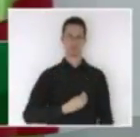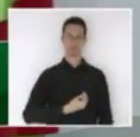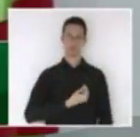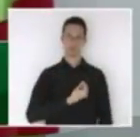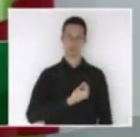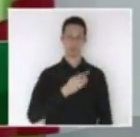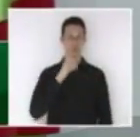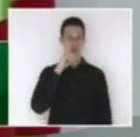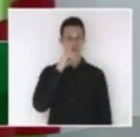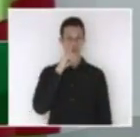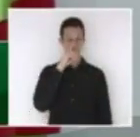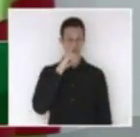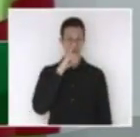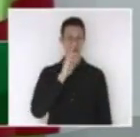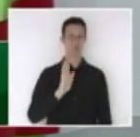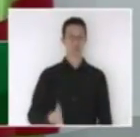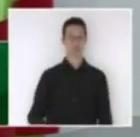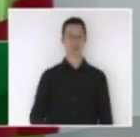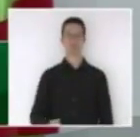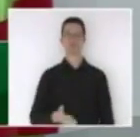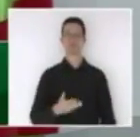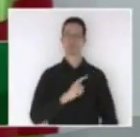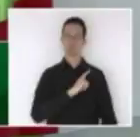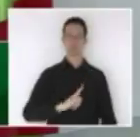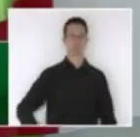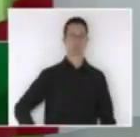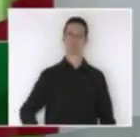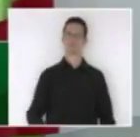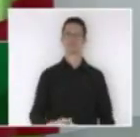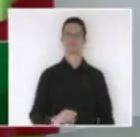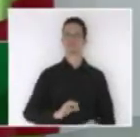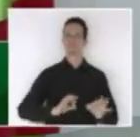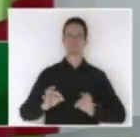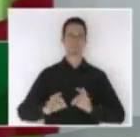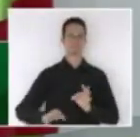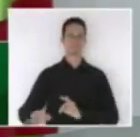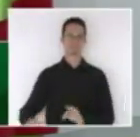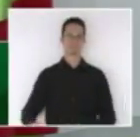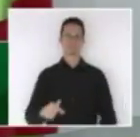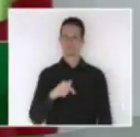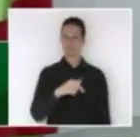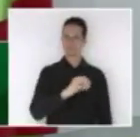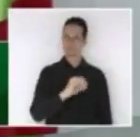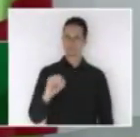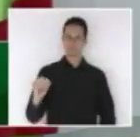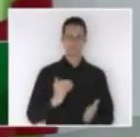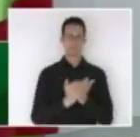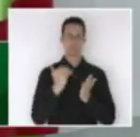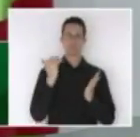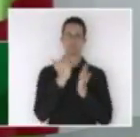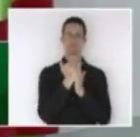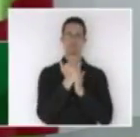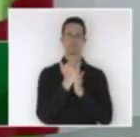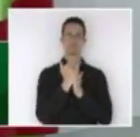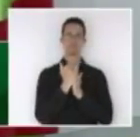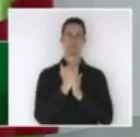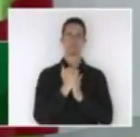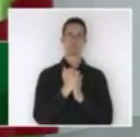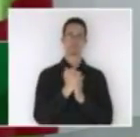não fez e não faz essas 700 promoções. Mas, deputado